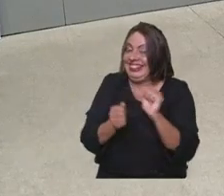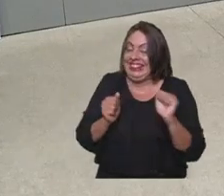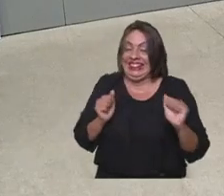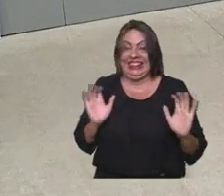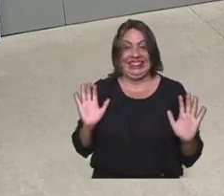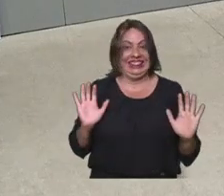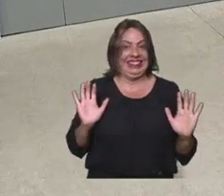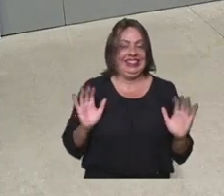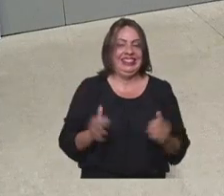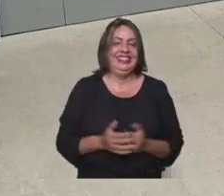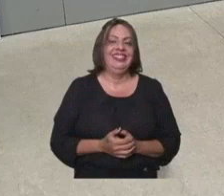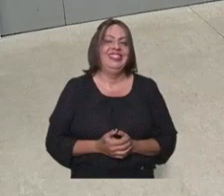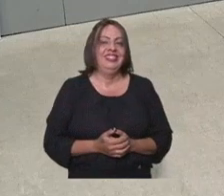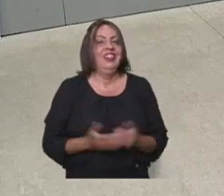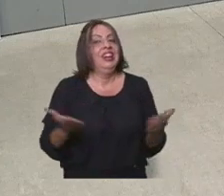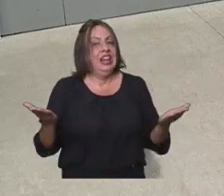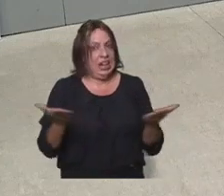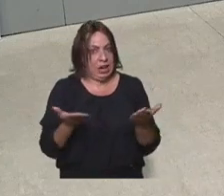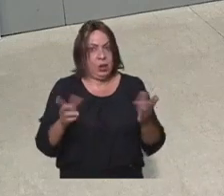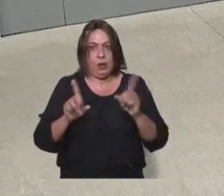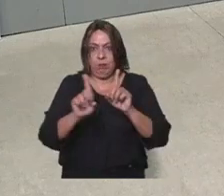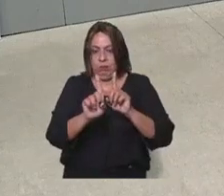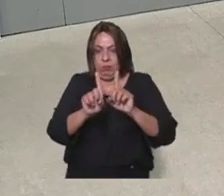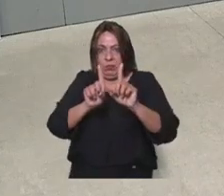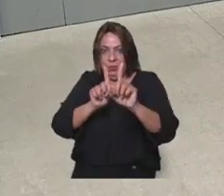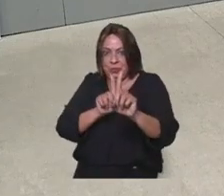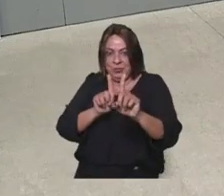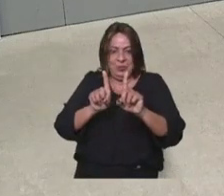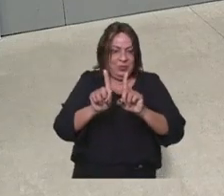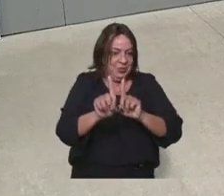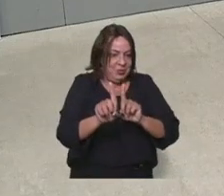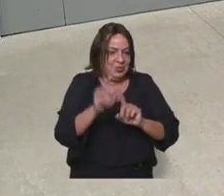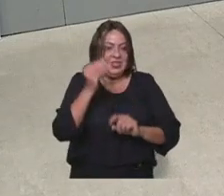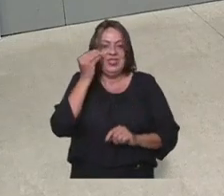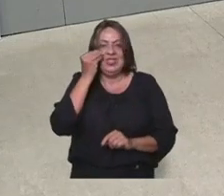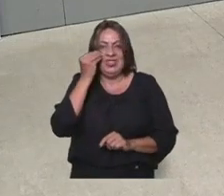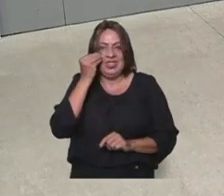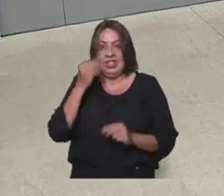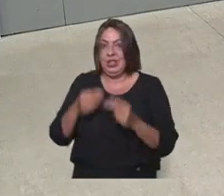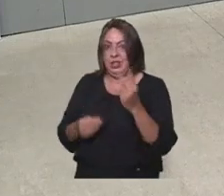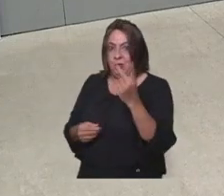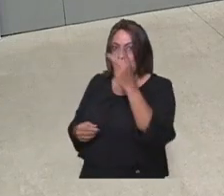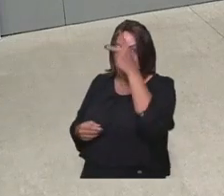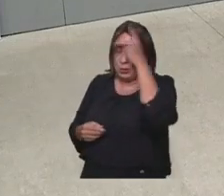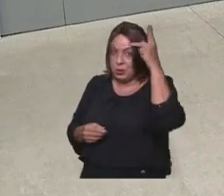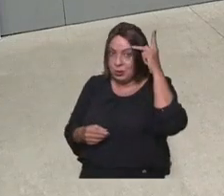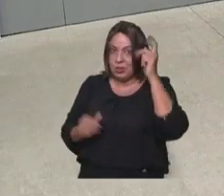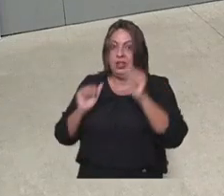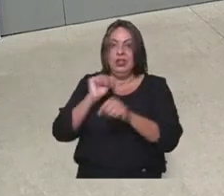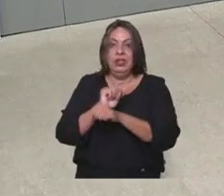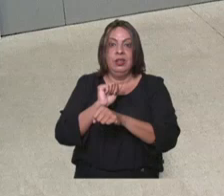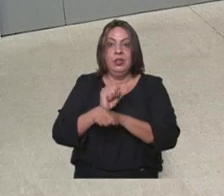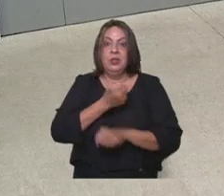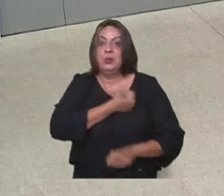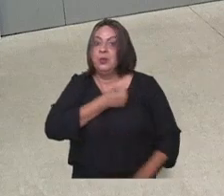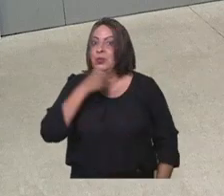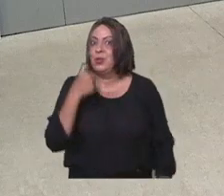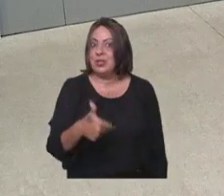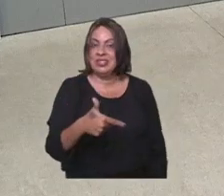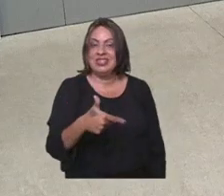gente linda. Agora tá disputado, hein? Atenção, atenção. Você falou que tem dois títulos na disputa, sai a bolinha de